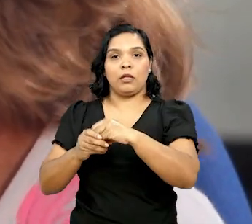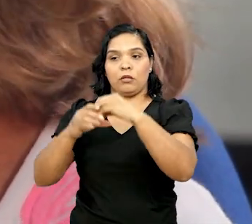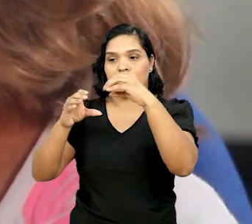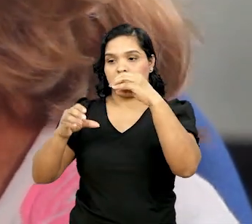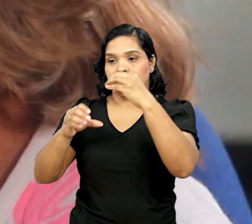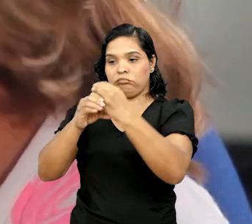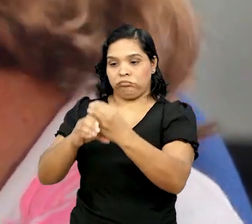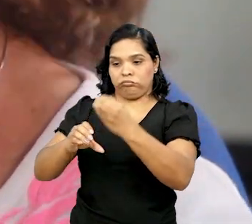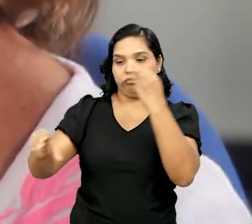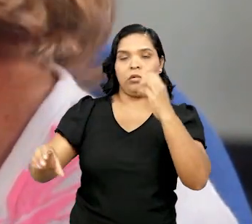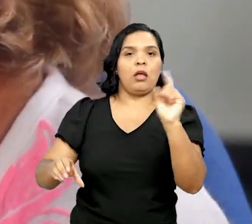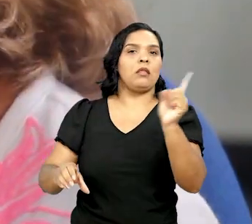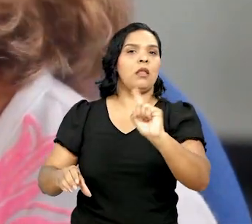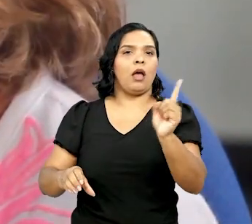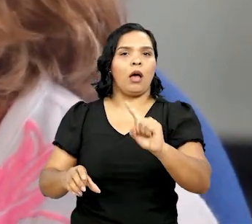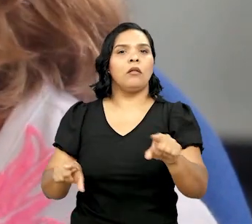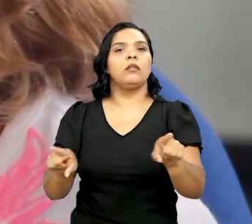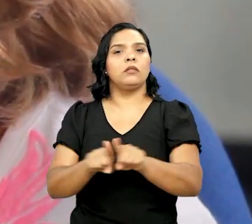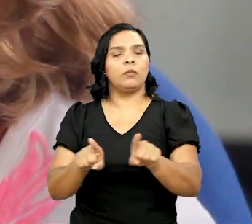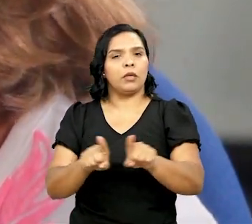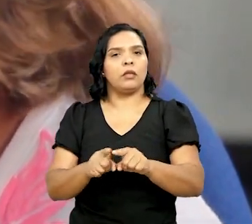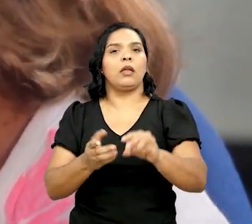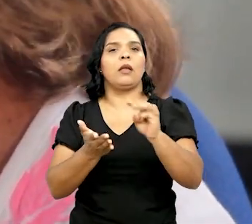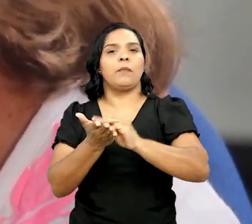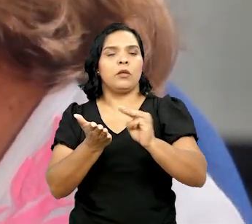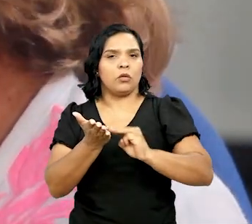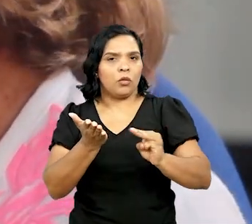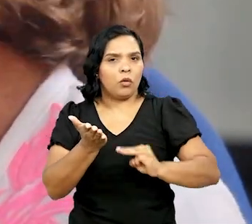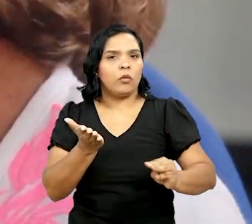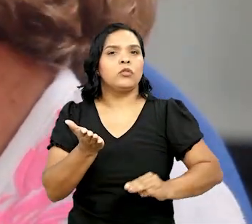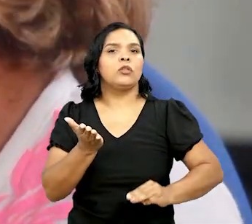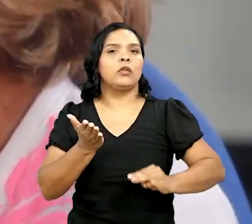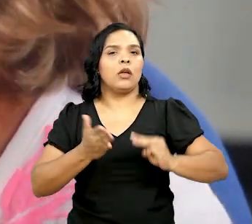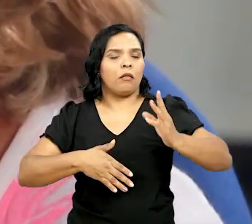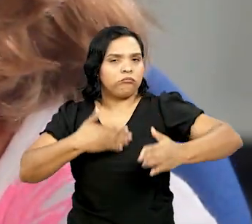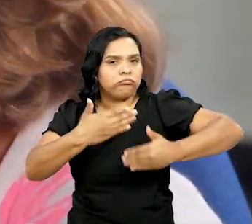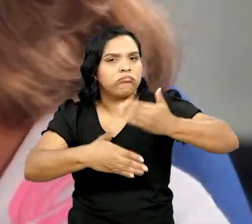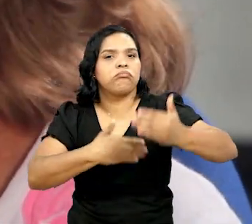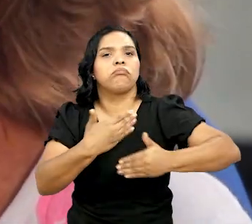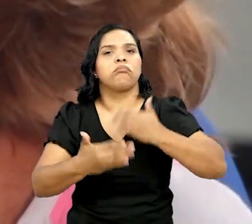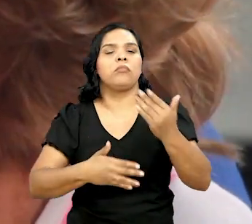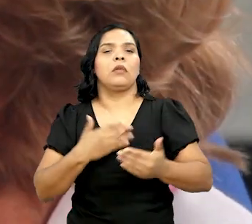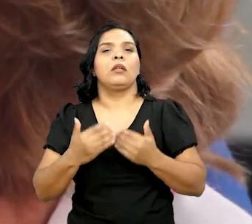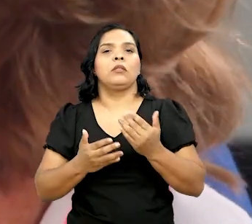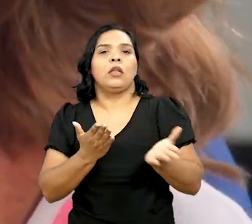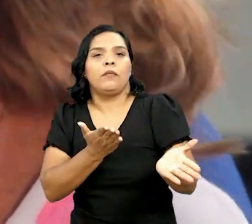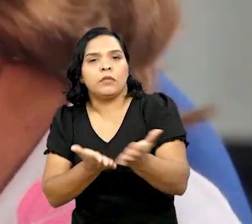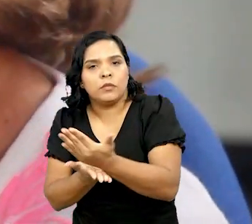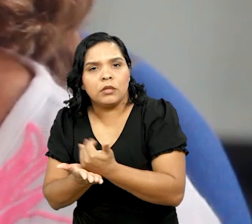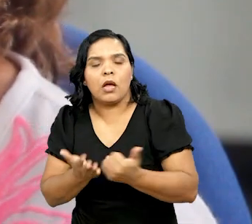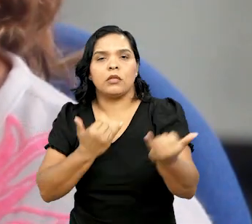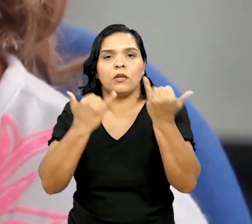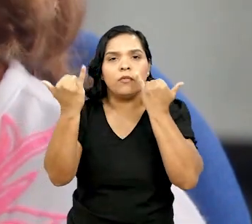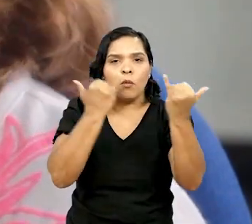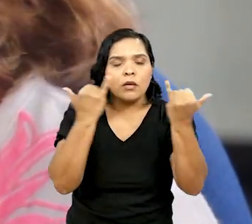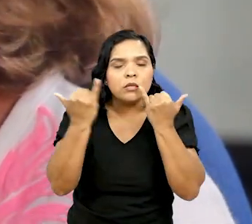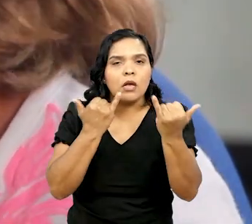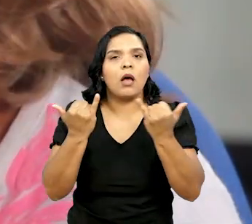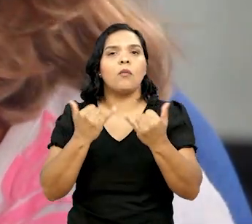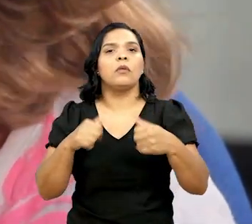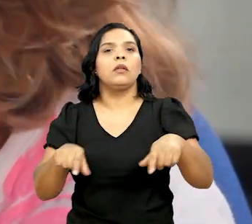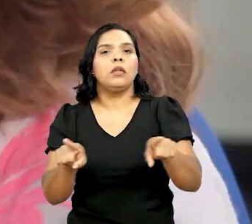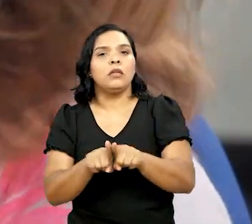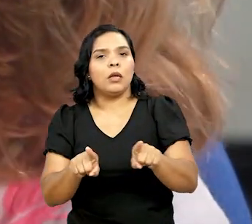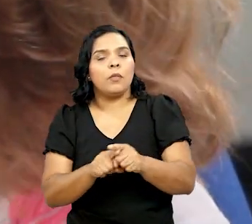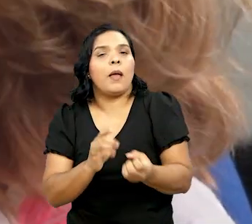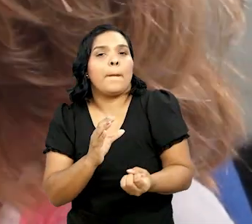ensaio. Então, você tem procedimentos também metodológicos, de observação, de levantamento de dados e informações, como a gente faz,